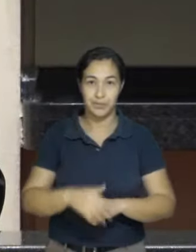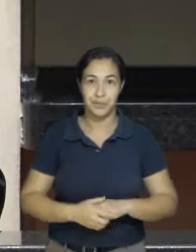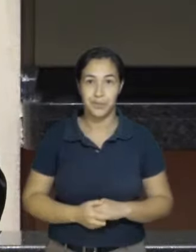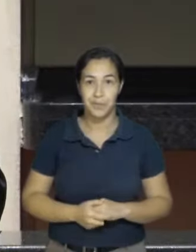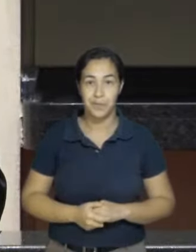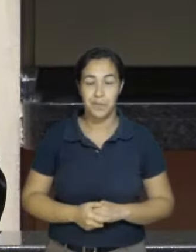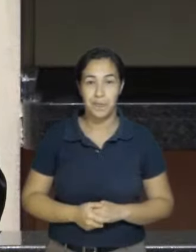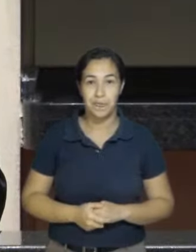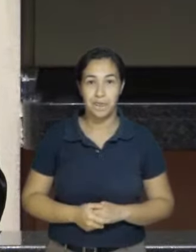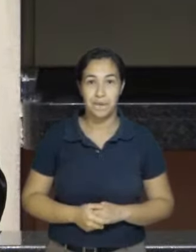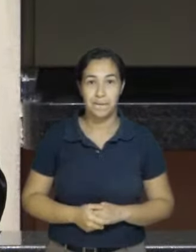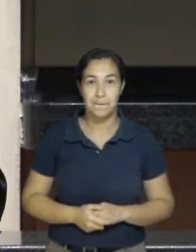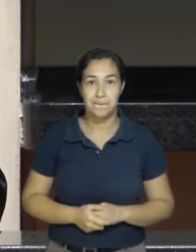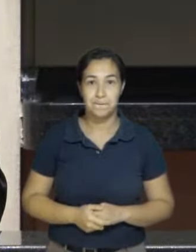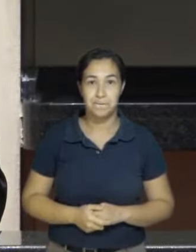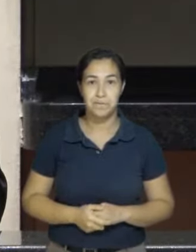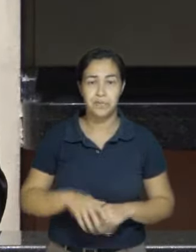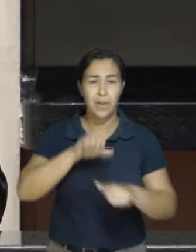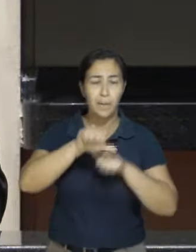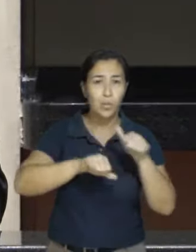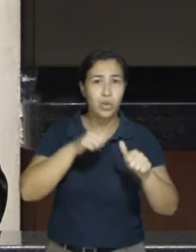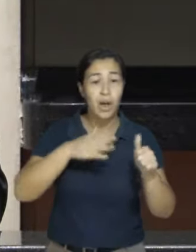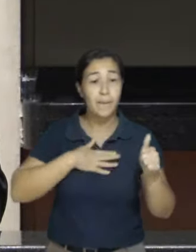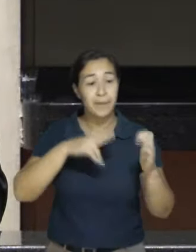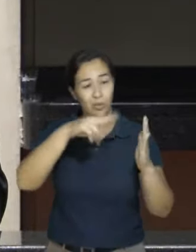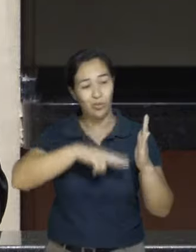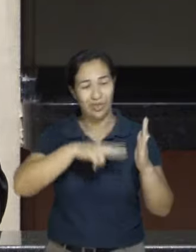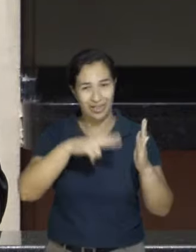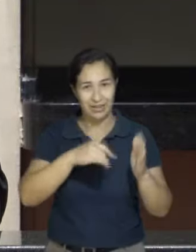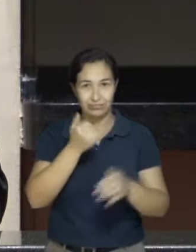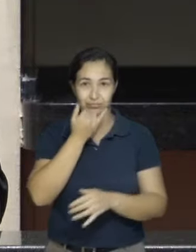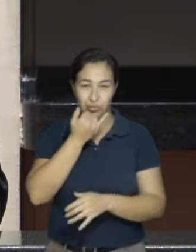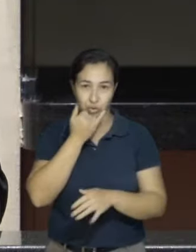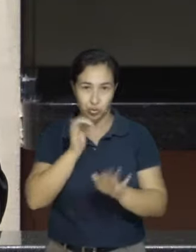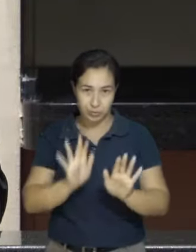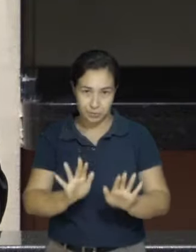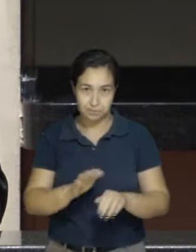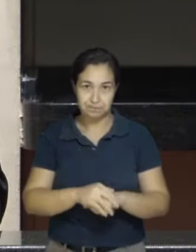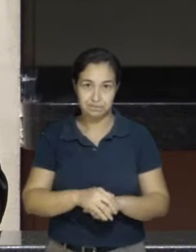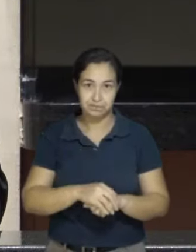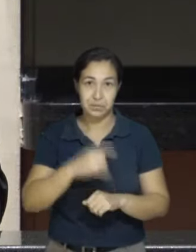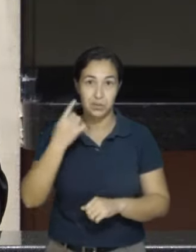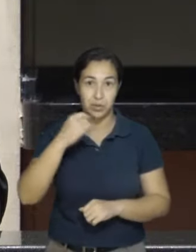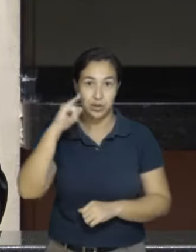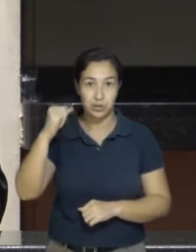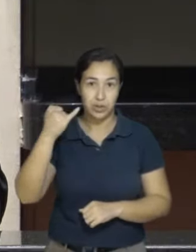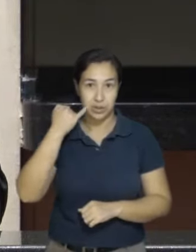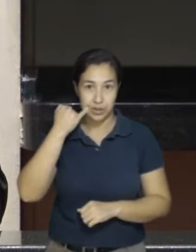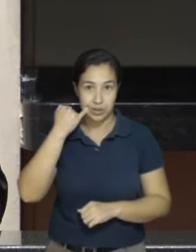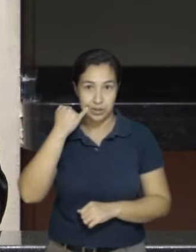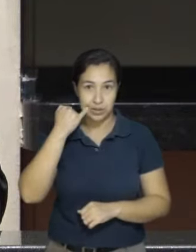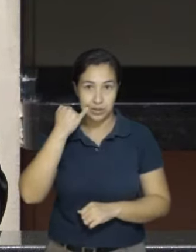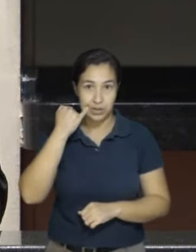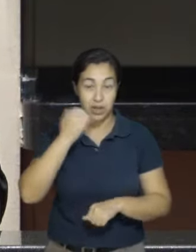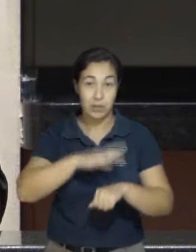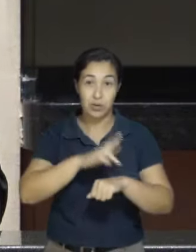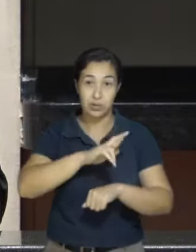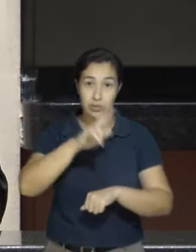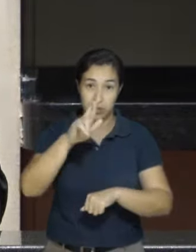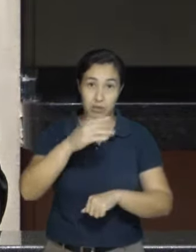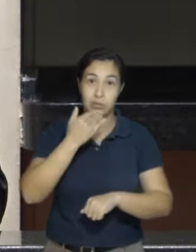vou ter que fazer a correção aqui da minha leitura Deputado José Lopes o autor do pedido de informação